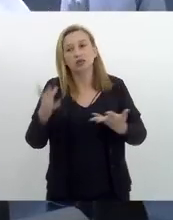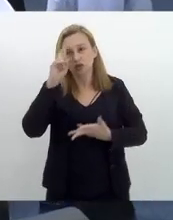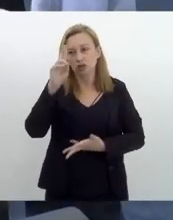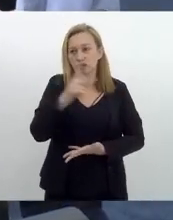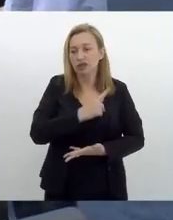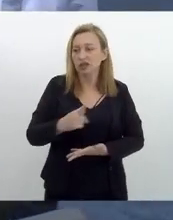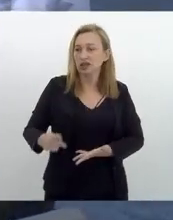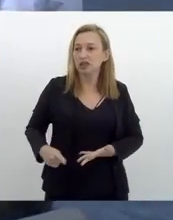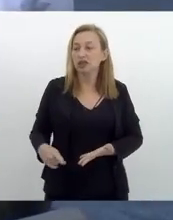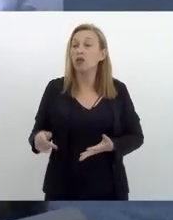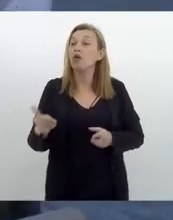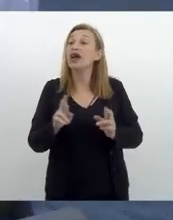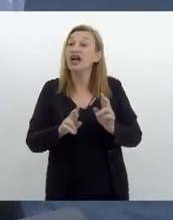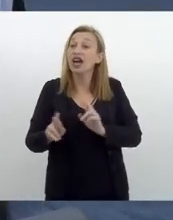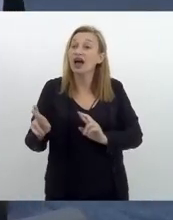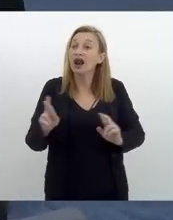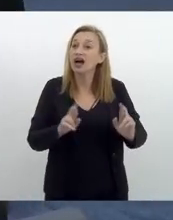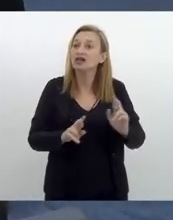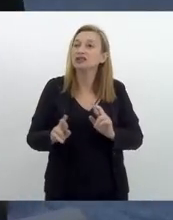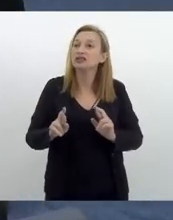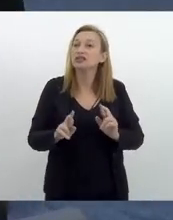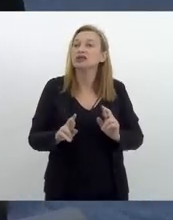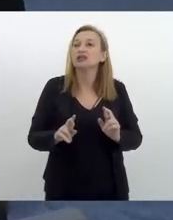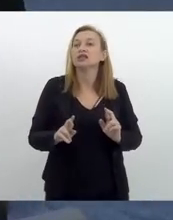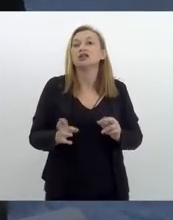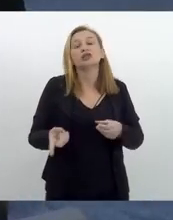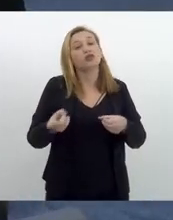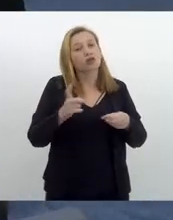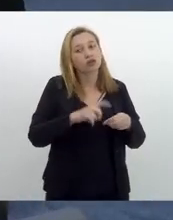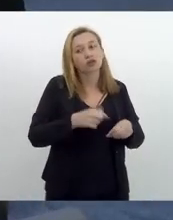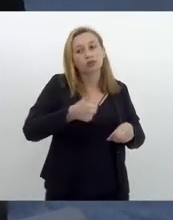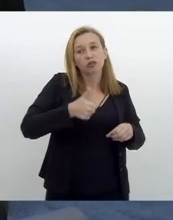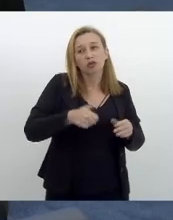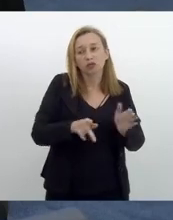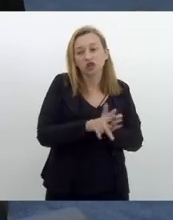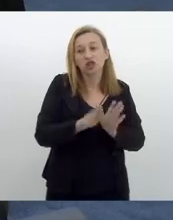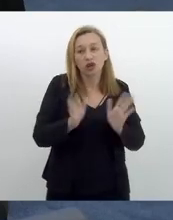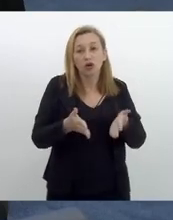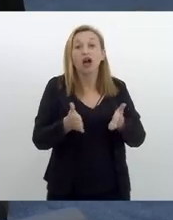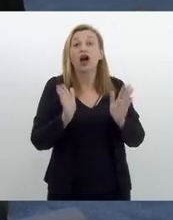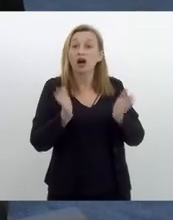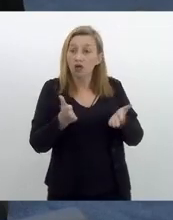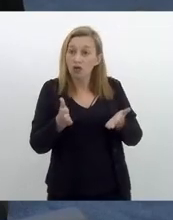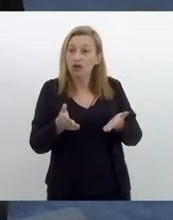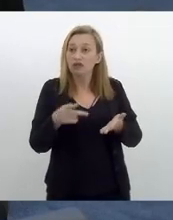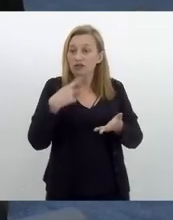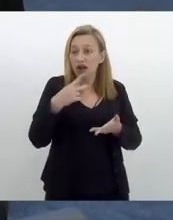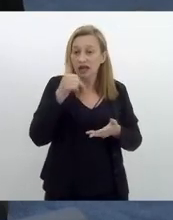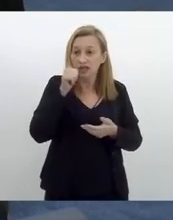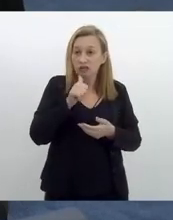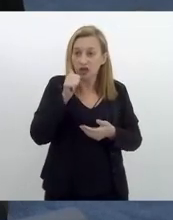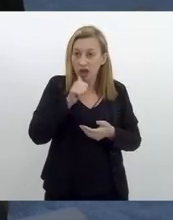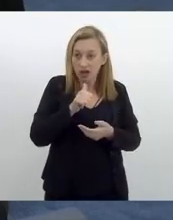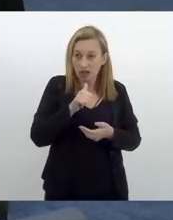em relação... porque nós estamos voltando ainda ao primeiro projeto agora. Não, vou falar agora das mulheres.